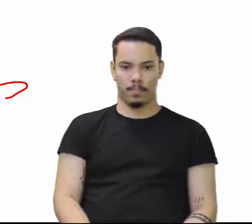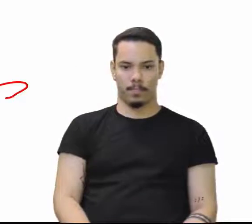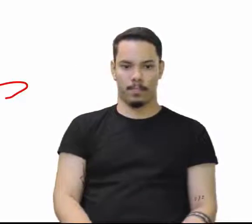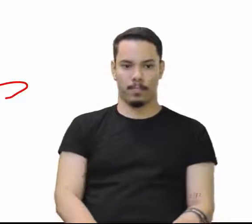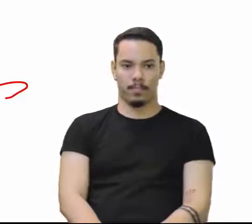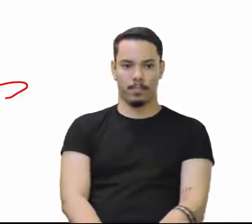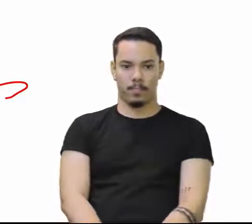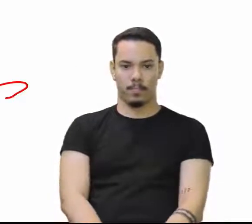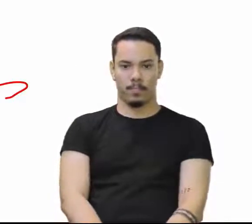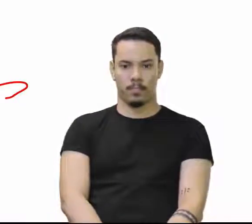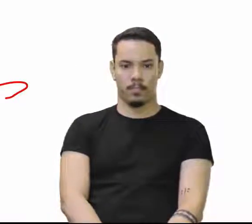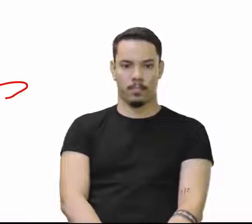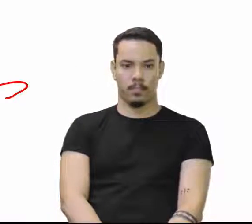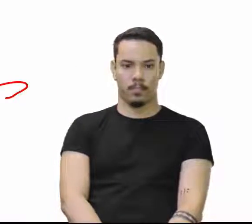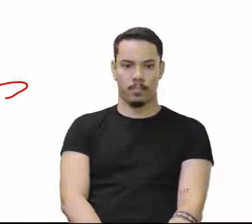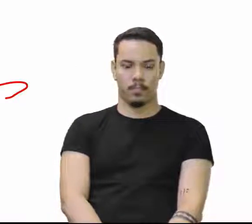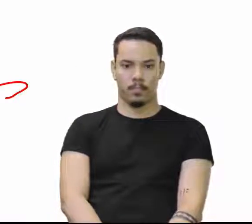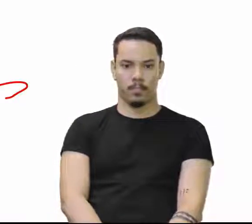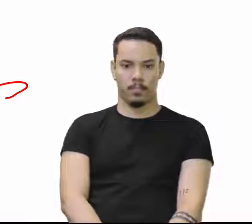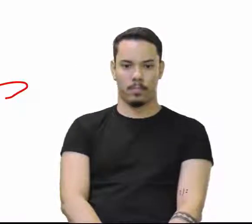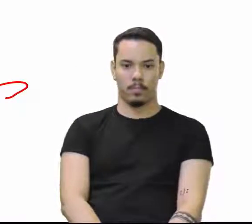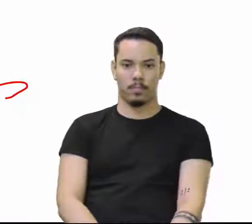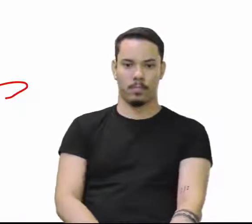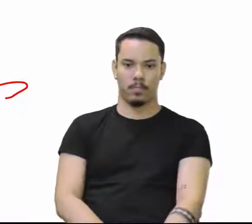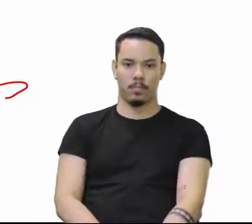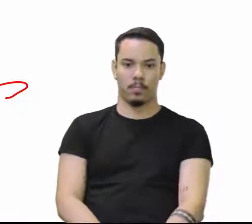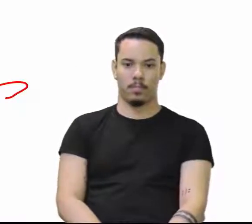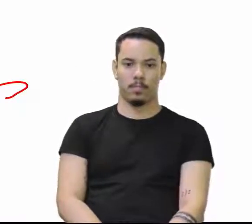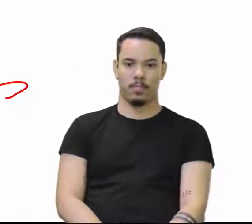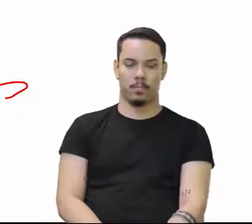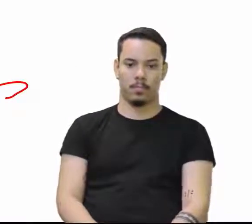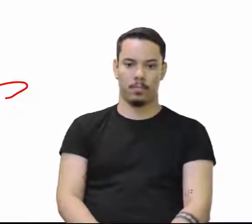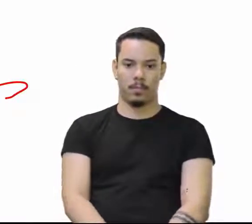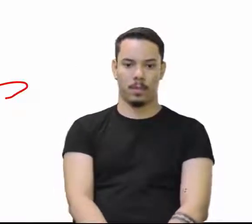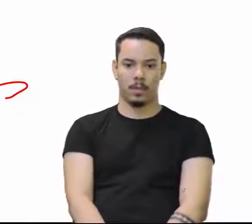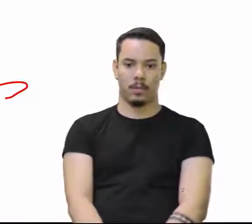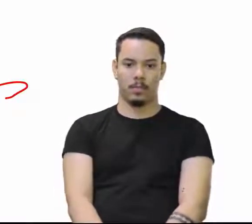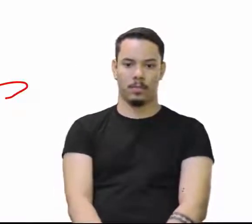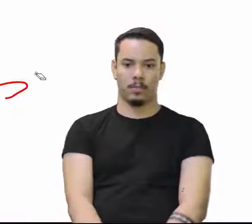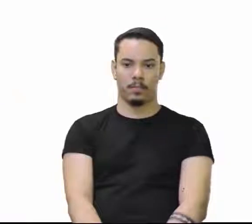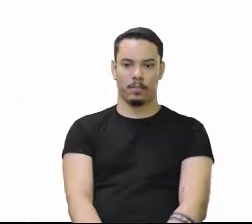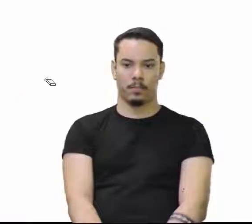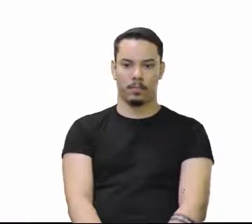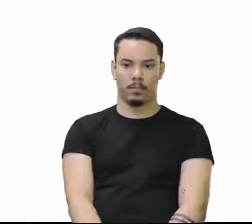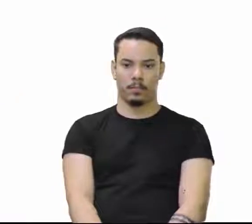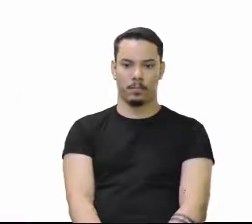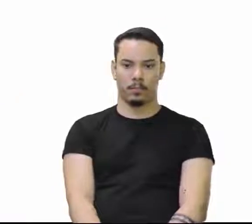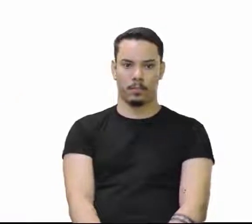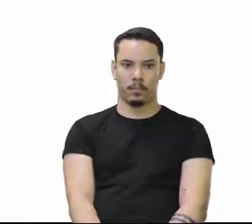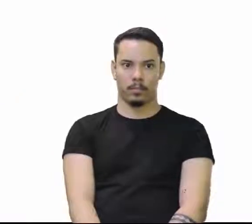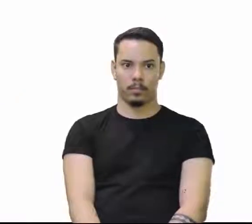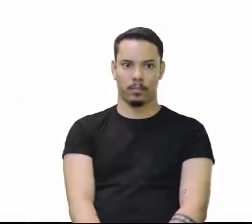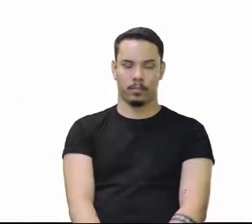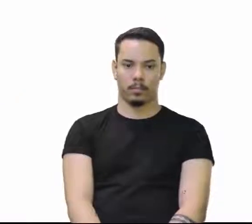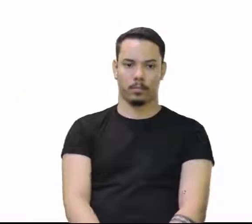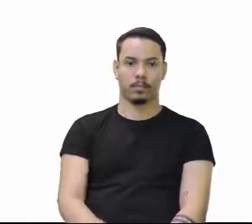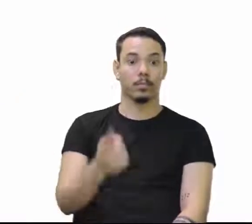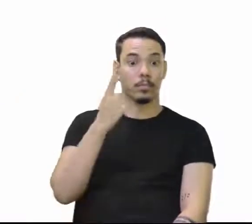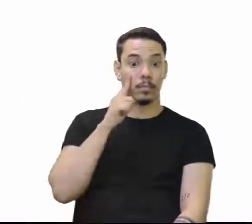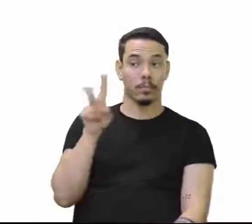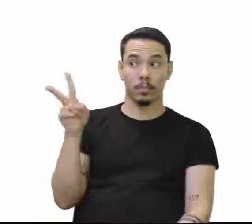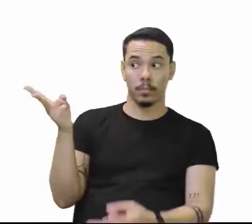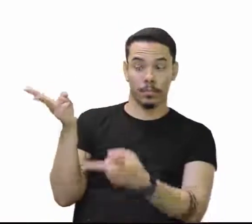Então, bora apagar aqui, vamos apagar. Apagar aqui para a gente olhar essa foto novamente.